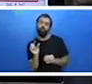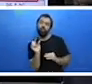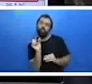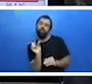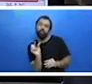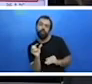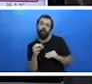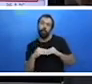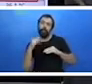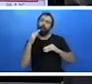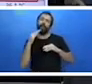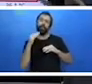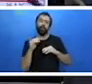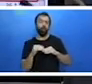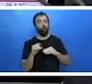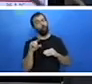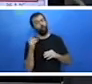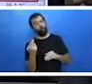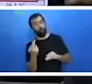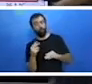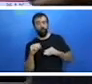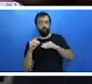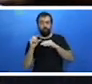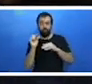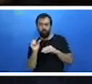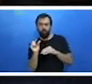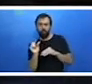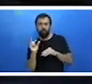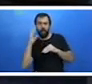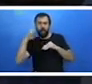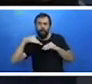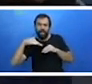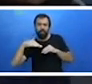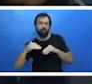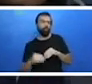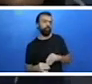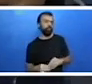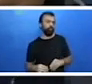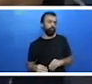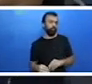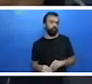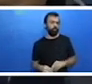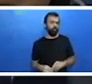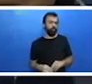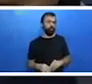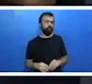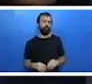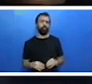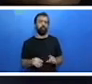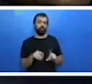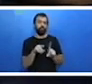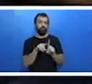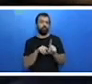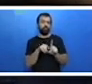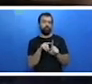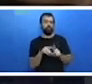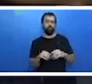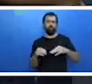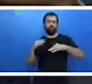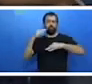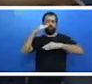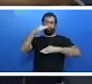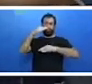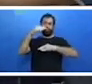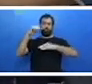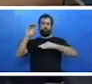o 0,6, o 0,4. Podemos dizer que essas temperaturas estão entre